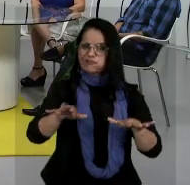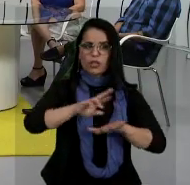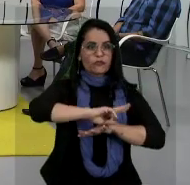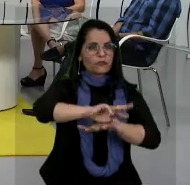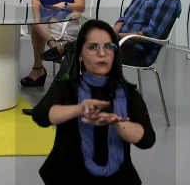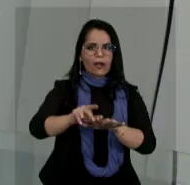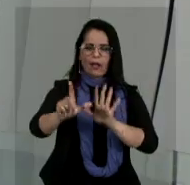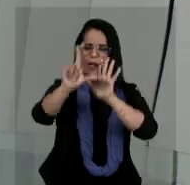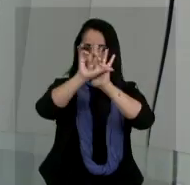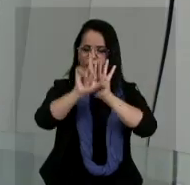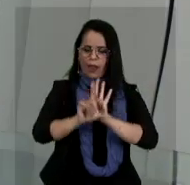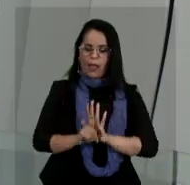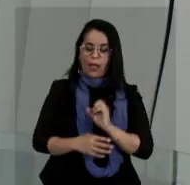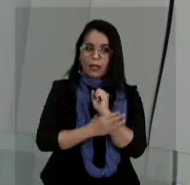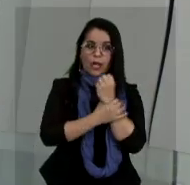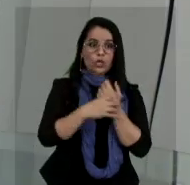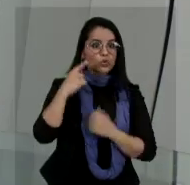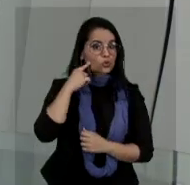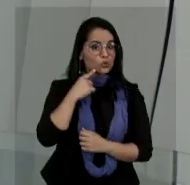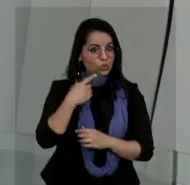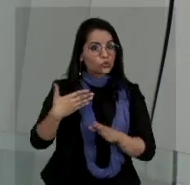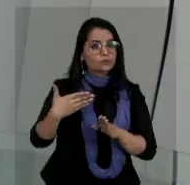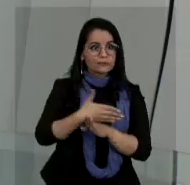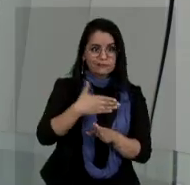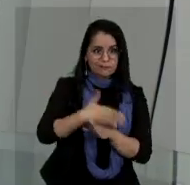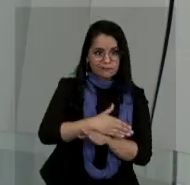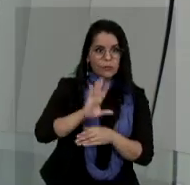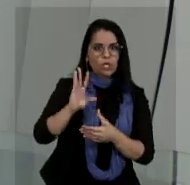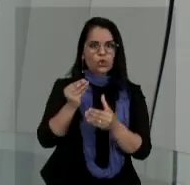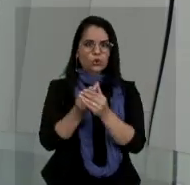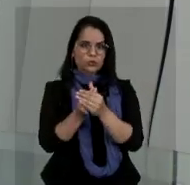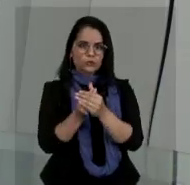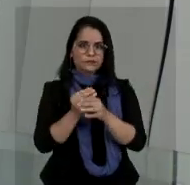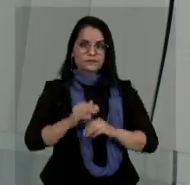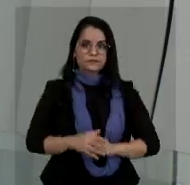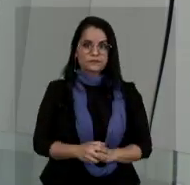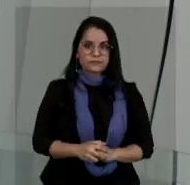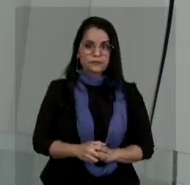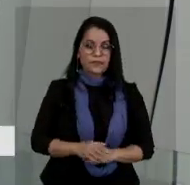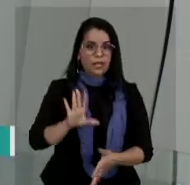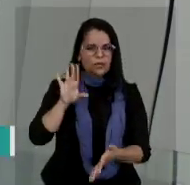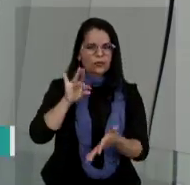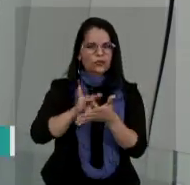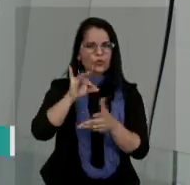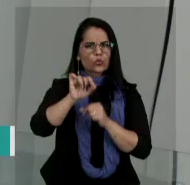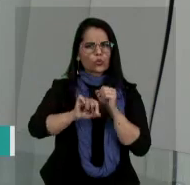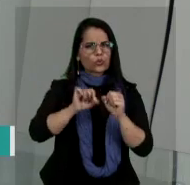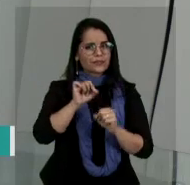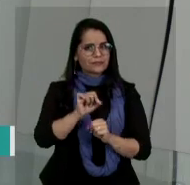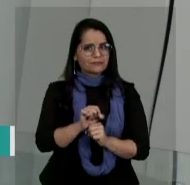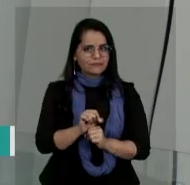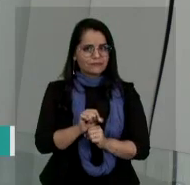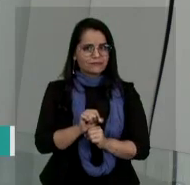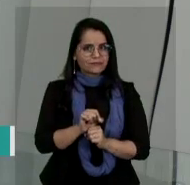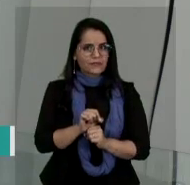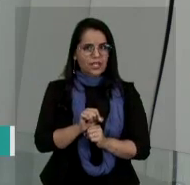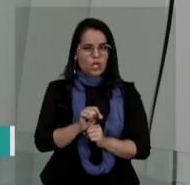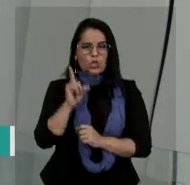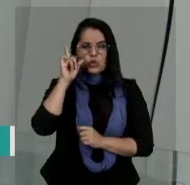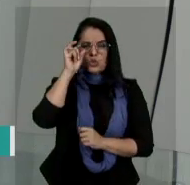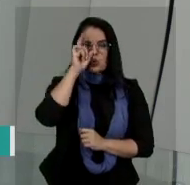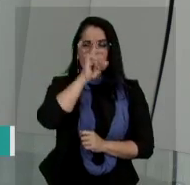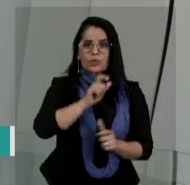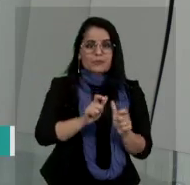que garante ao surdo essa acessibilidade, essa inclusão. Na verdade, a